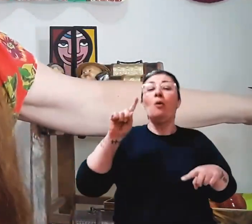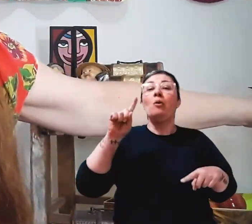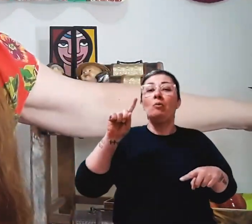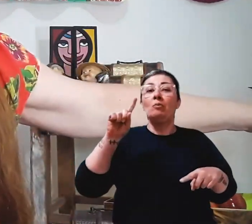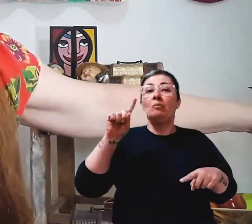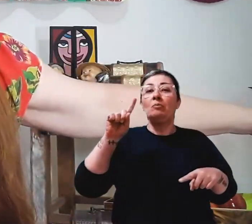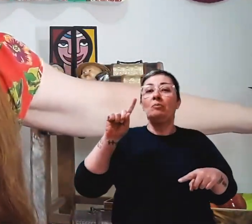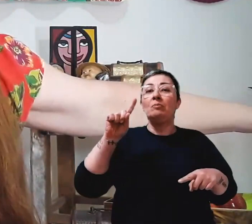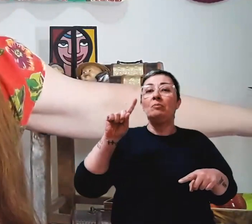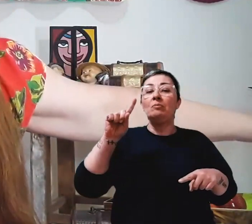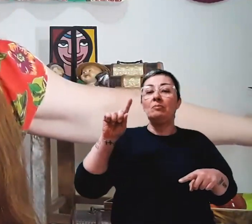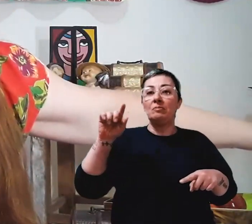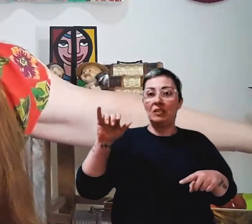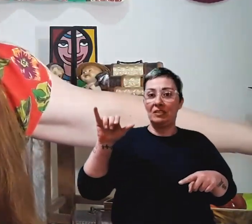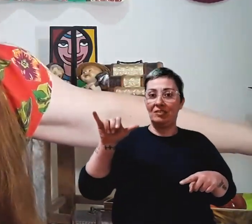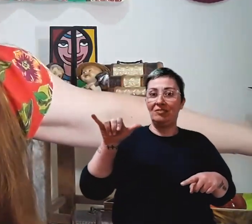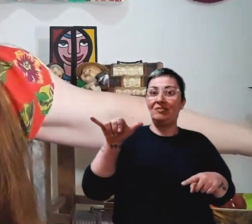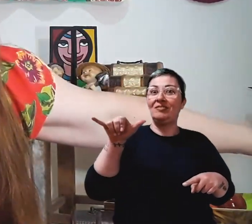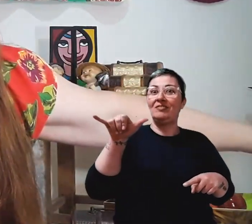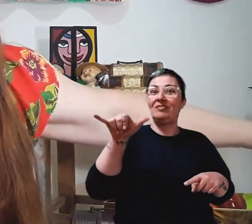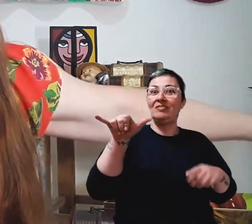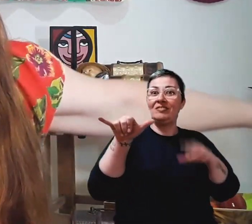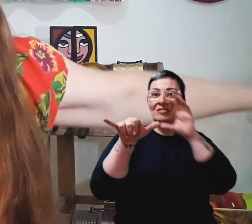transformou num avião